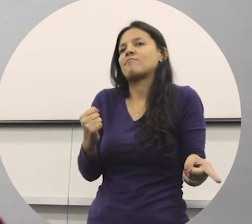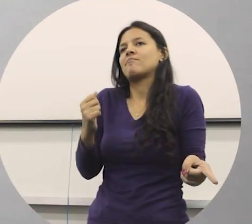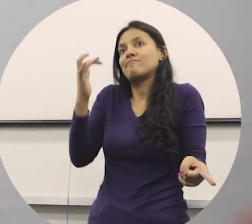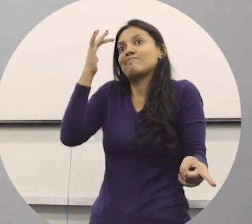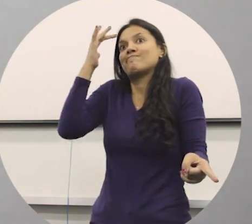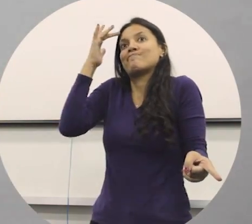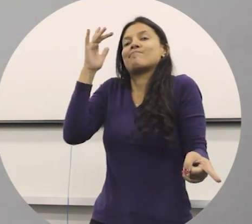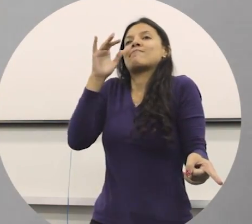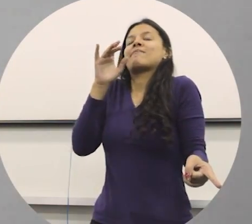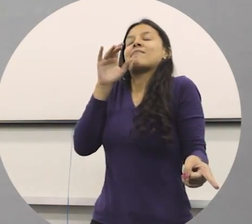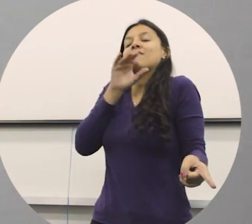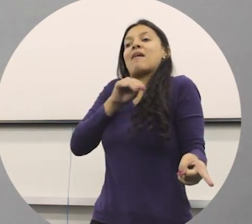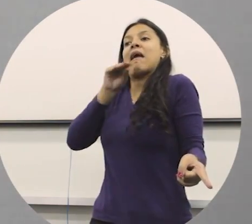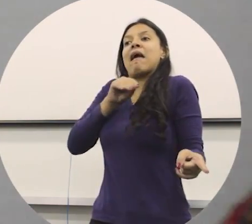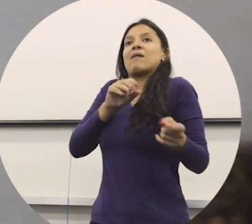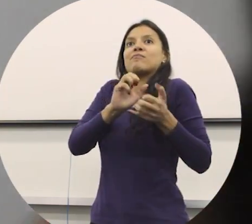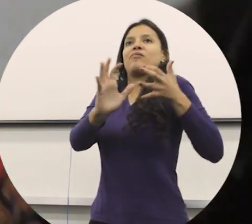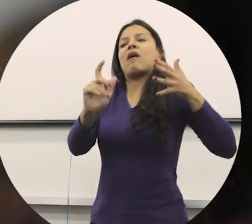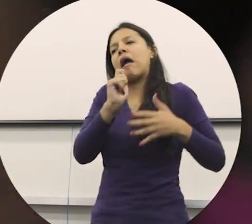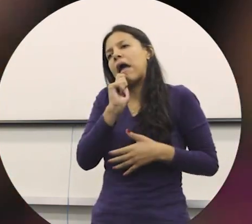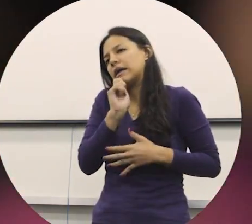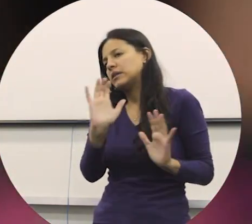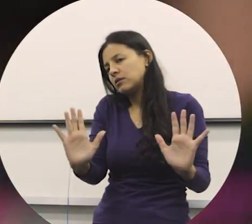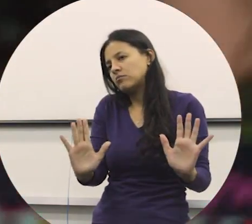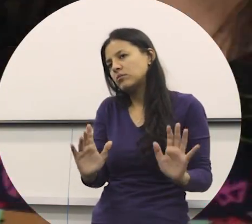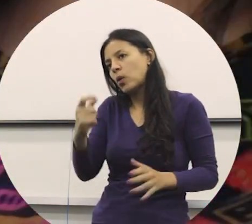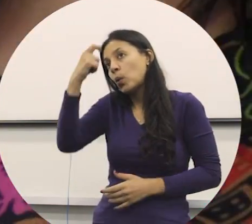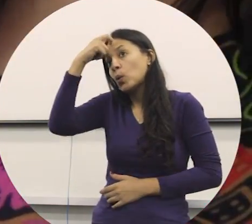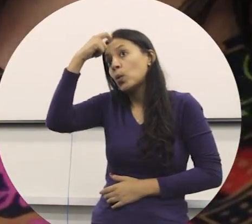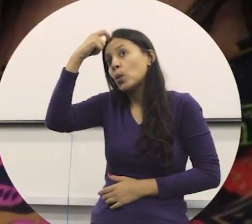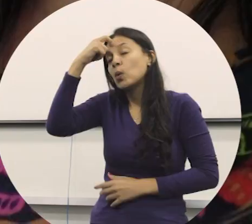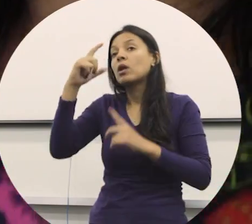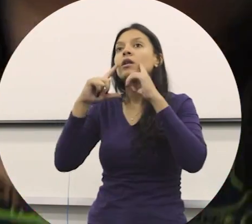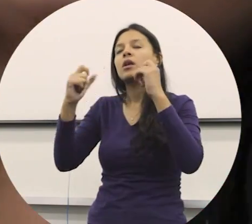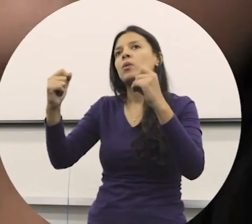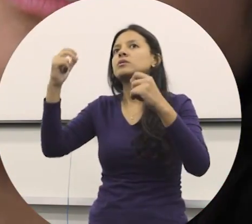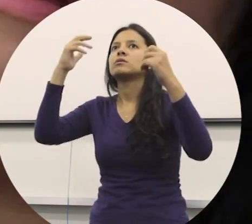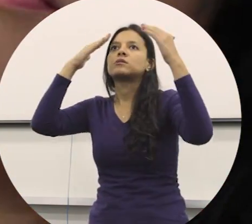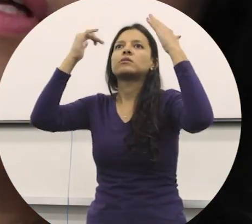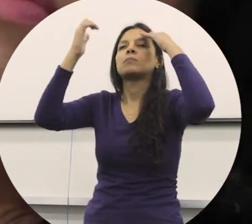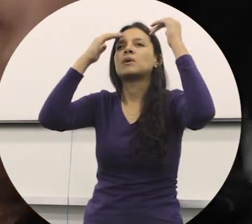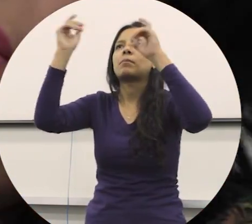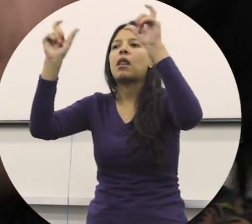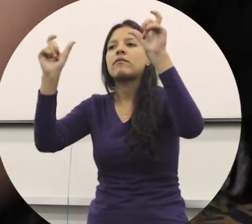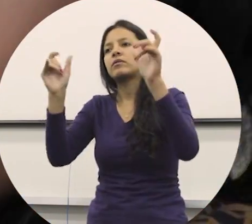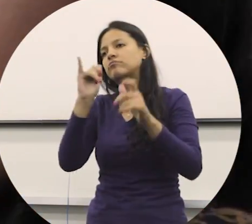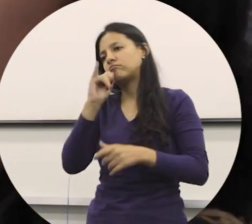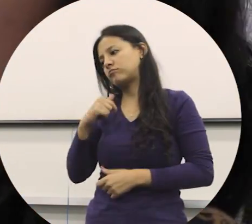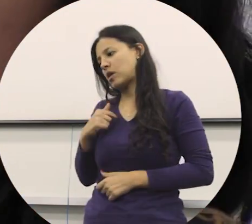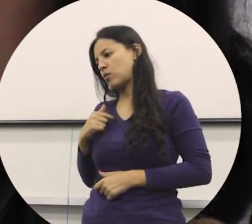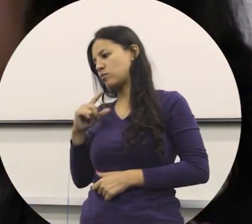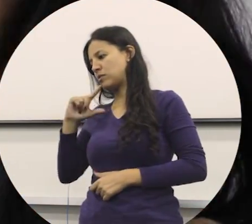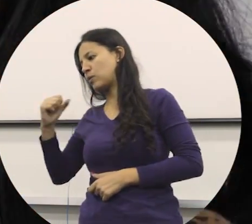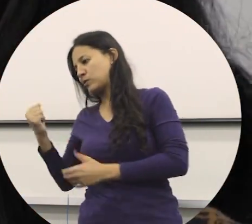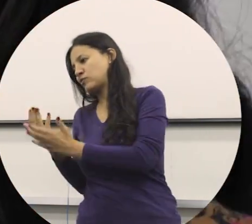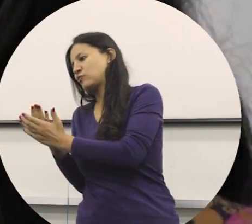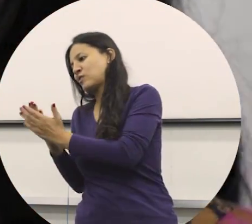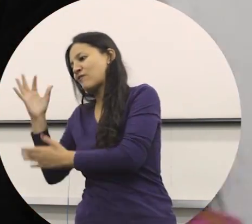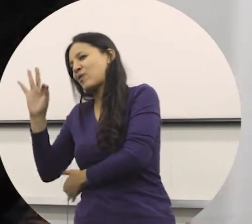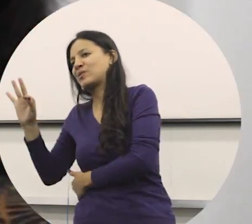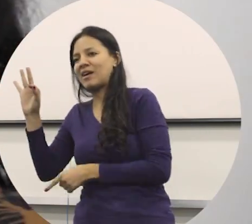são crianças, a gente não tem que exigir maturidade linguística, consciência linguística de quem fez uma faculdade linguística, por